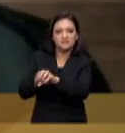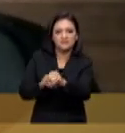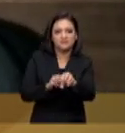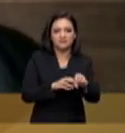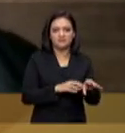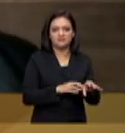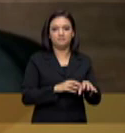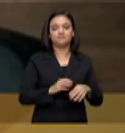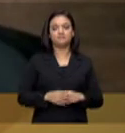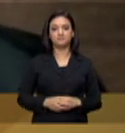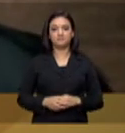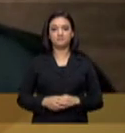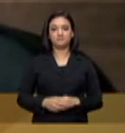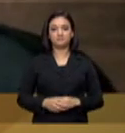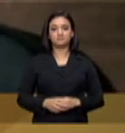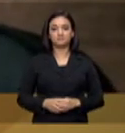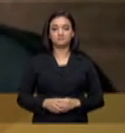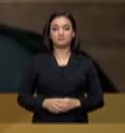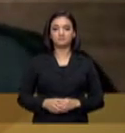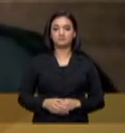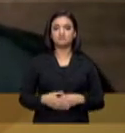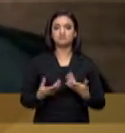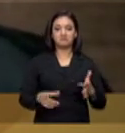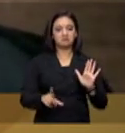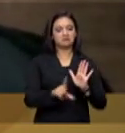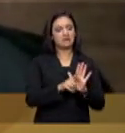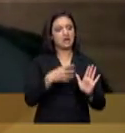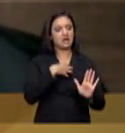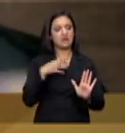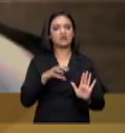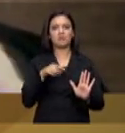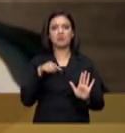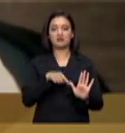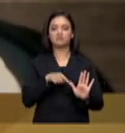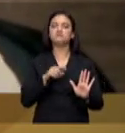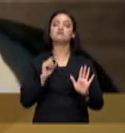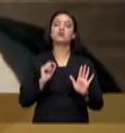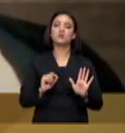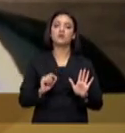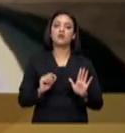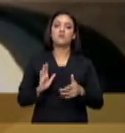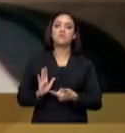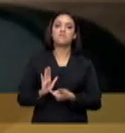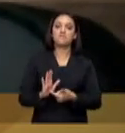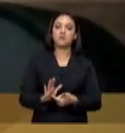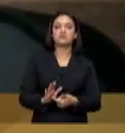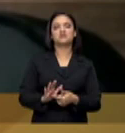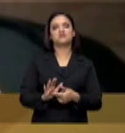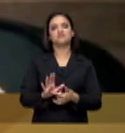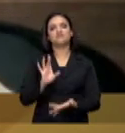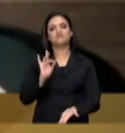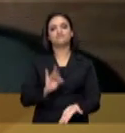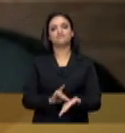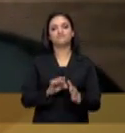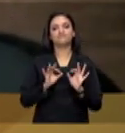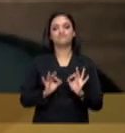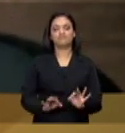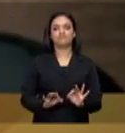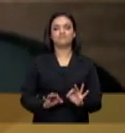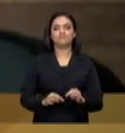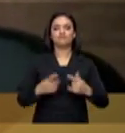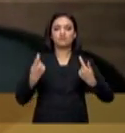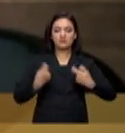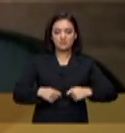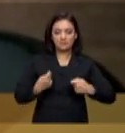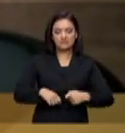sanção prevista pelo legislador baiano é, portanto, consequência da legitimidade de imposição